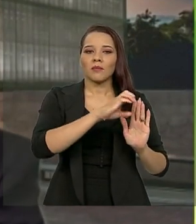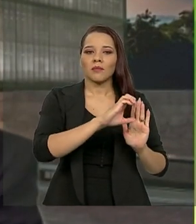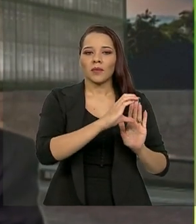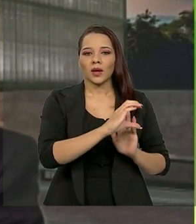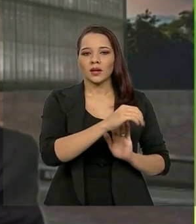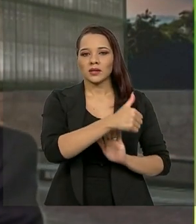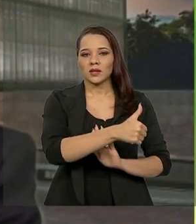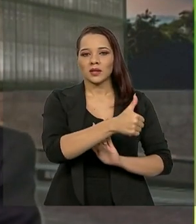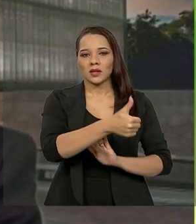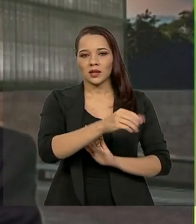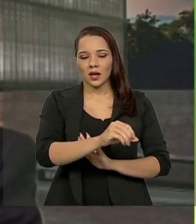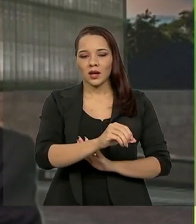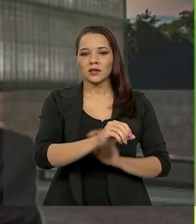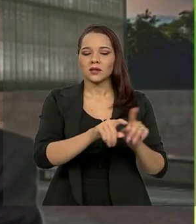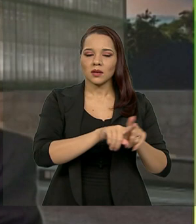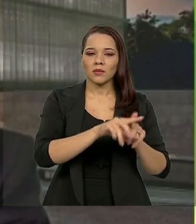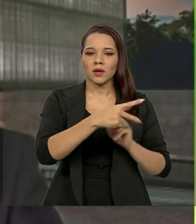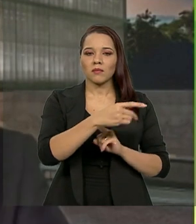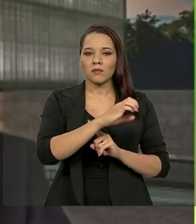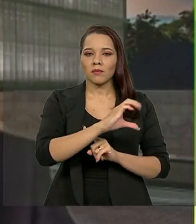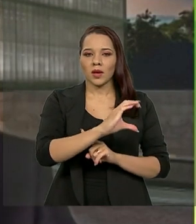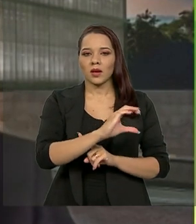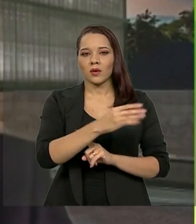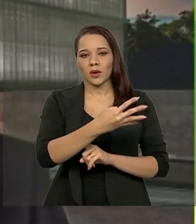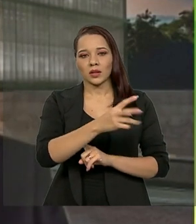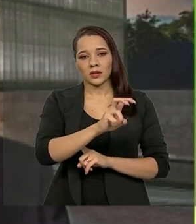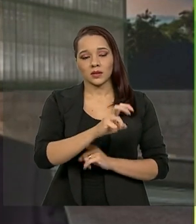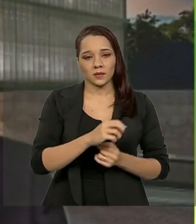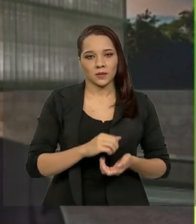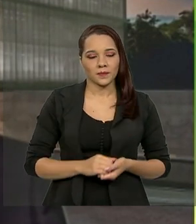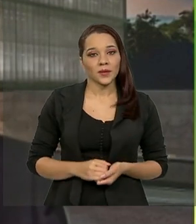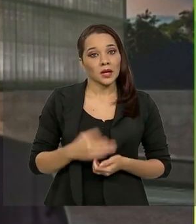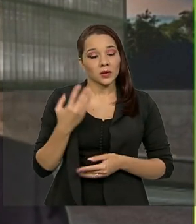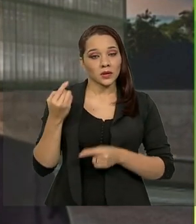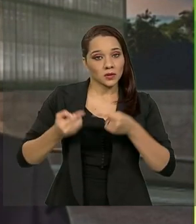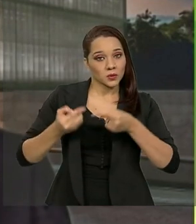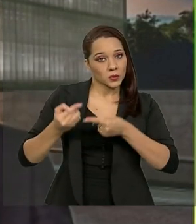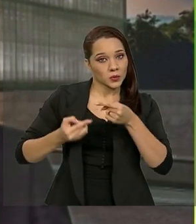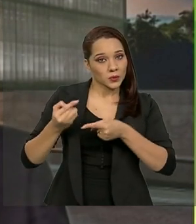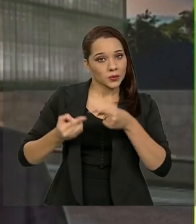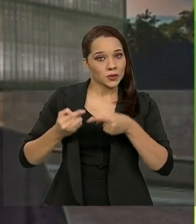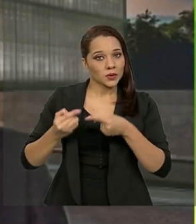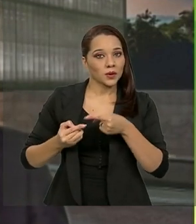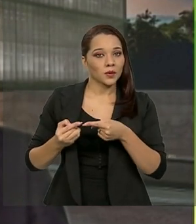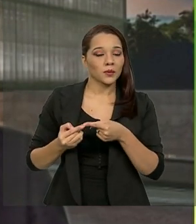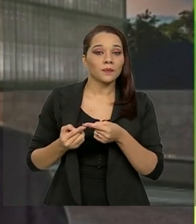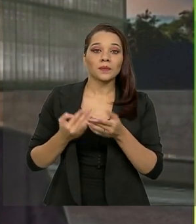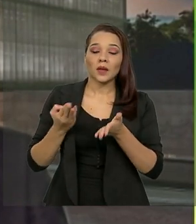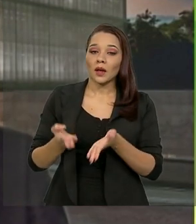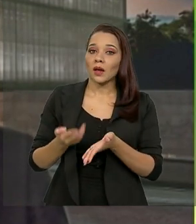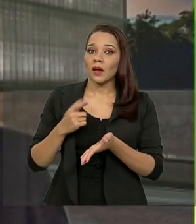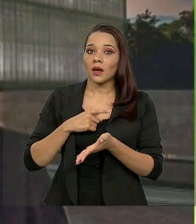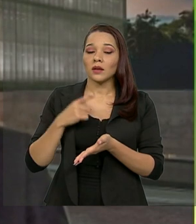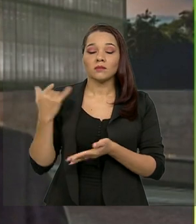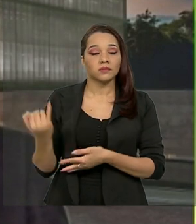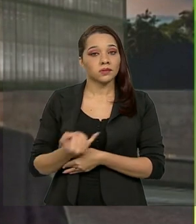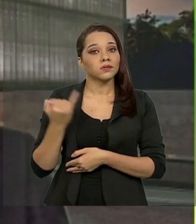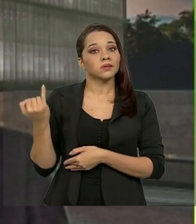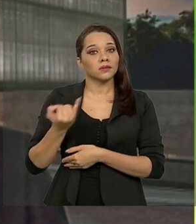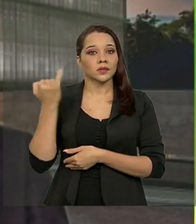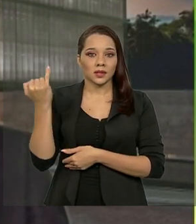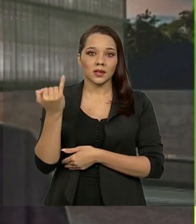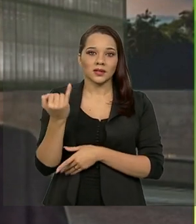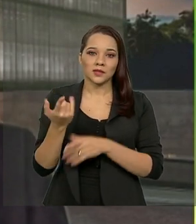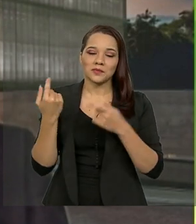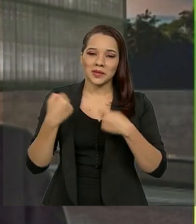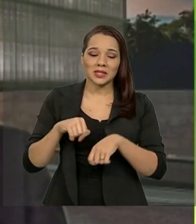110 quanto a 45. Então, essa discussão ela é extremamente importante e nós temos